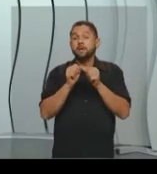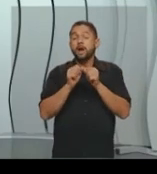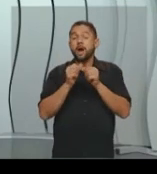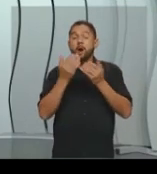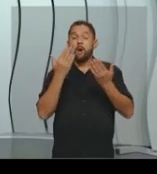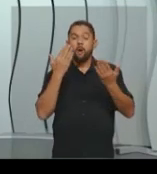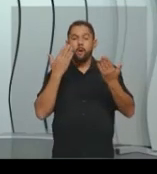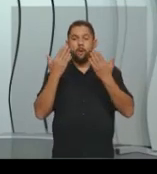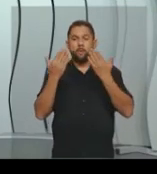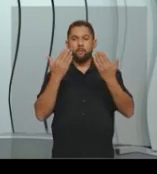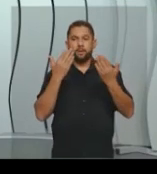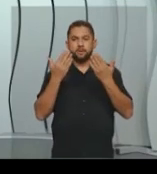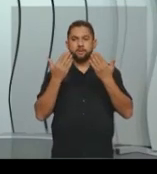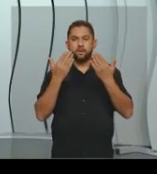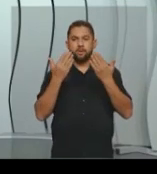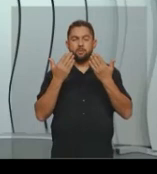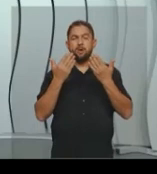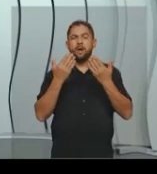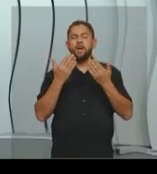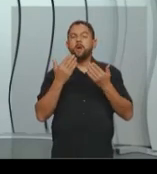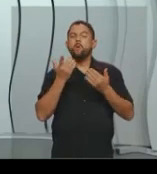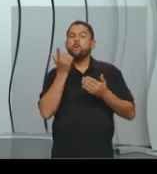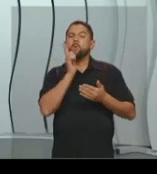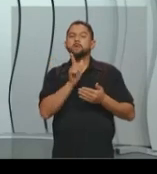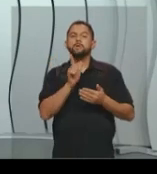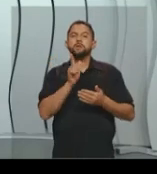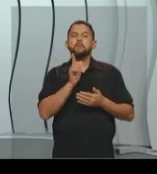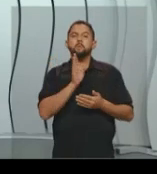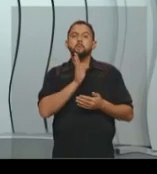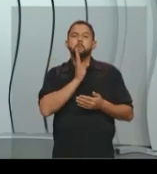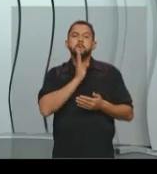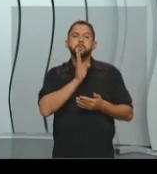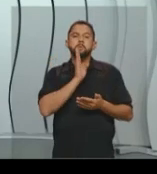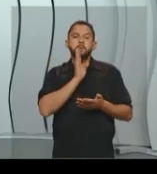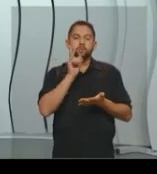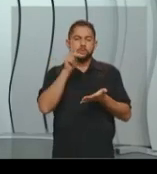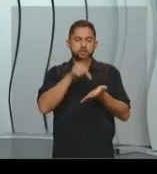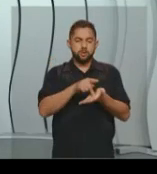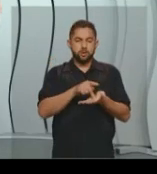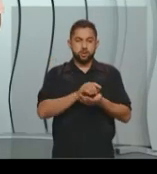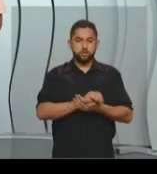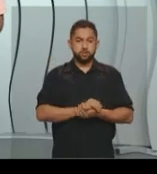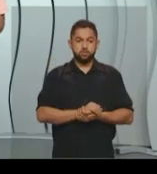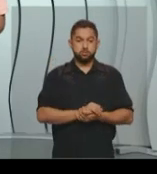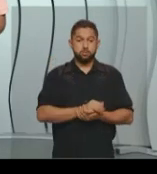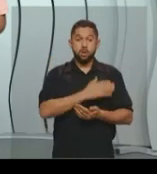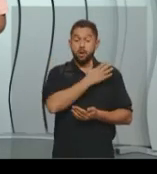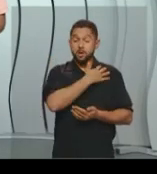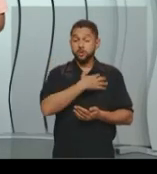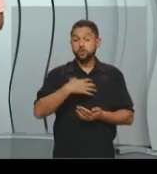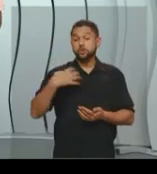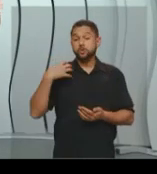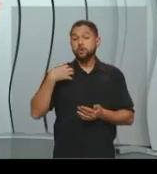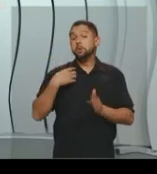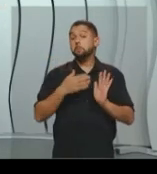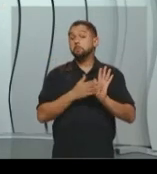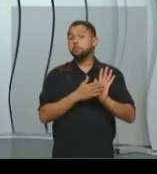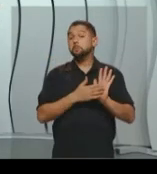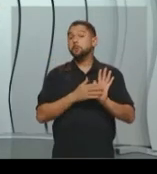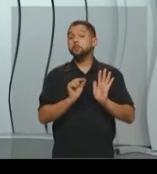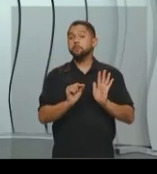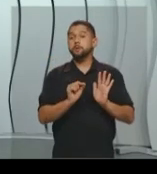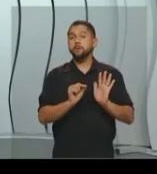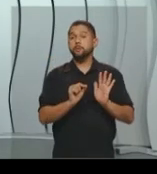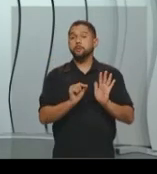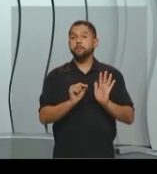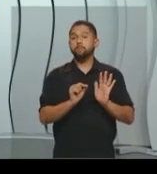conhecimento verdadeiro. Veja, o que Sócrates está propondo, na verdade, é que a gente saia do raso